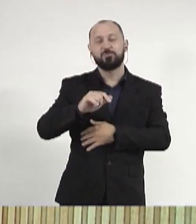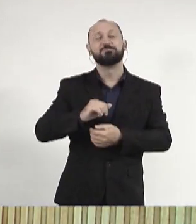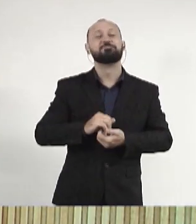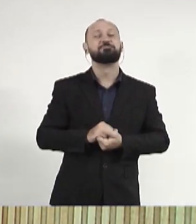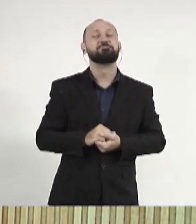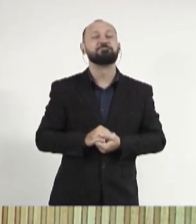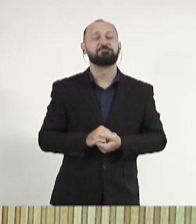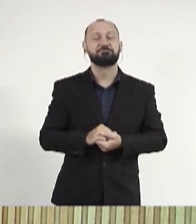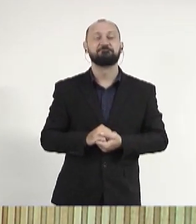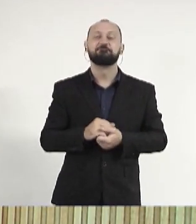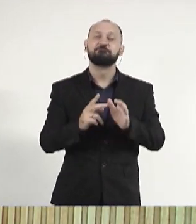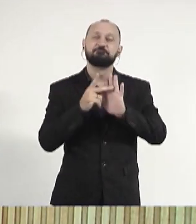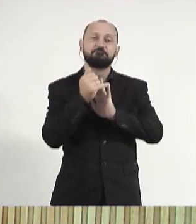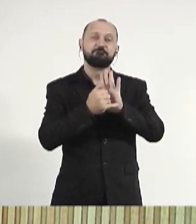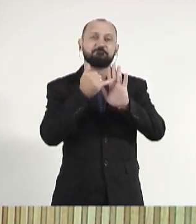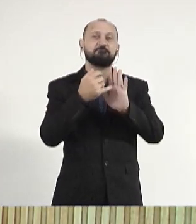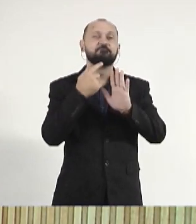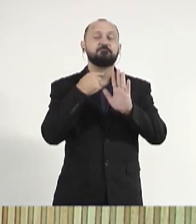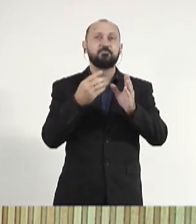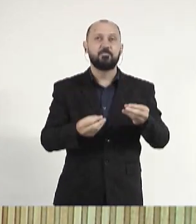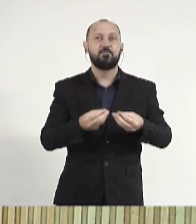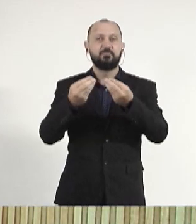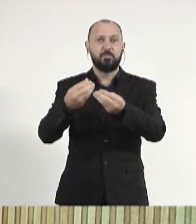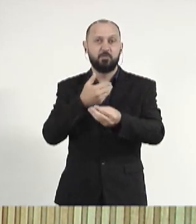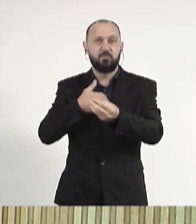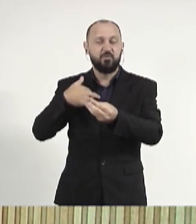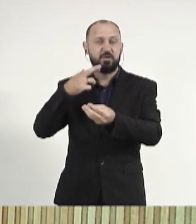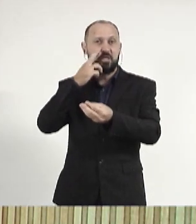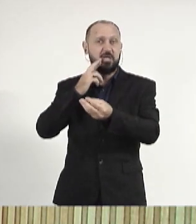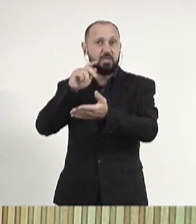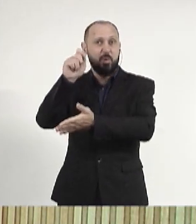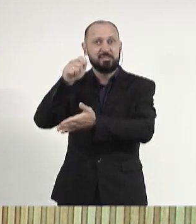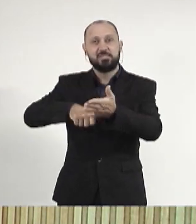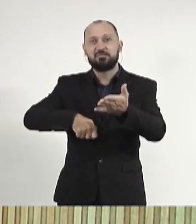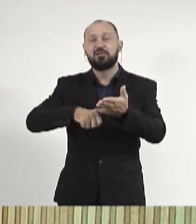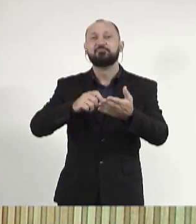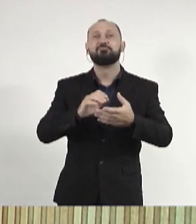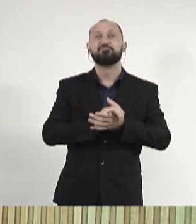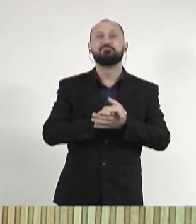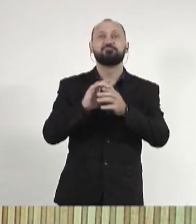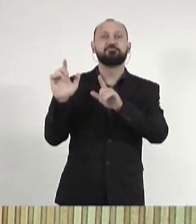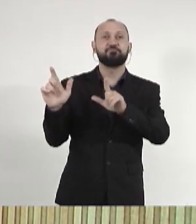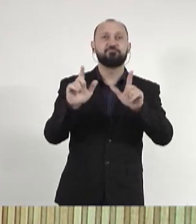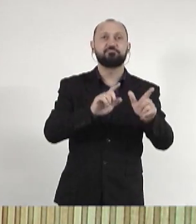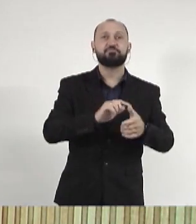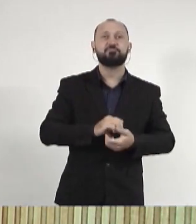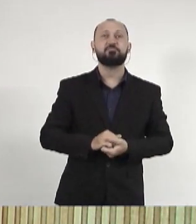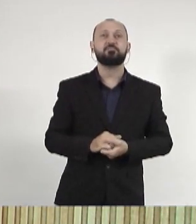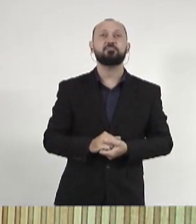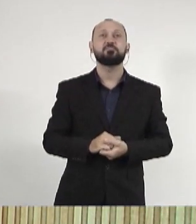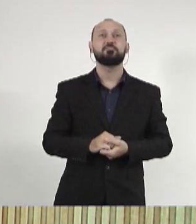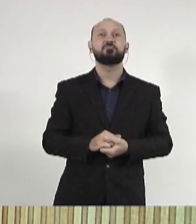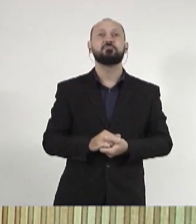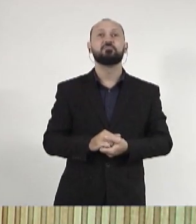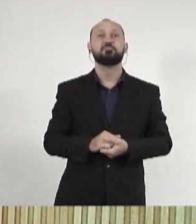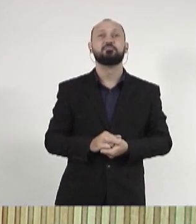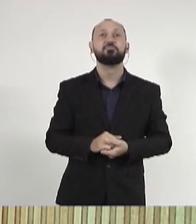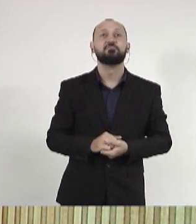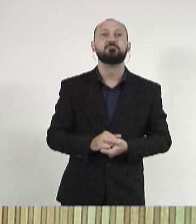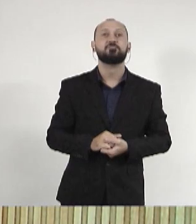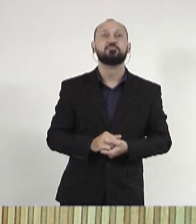do Sul. Então, o projeto vai, então, para a sanção do governador Eduardo Riedel. Próxima tela, por favor.